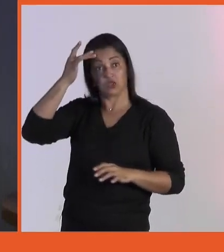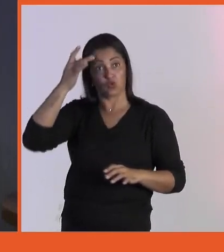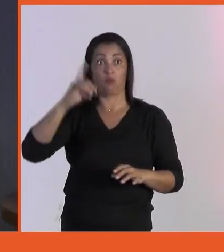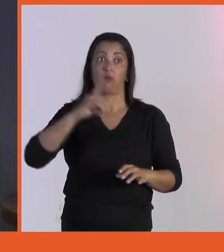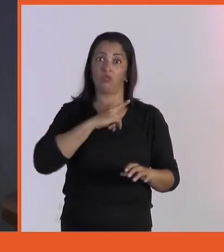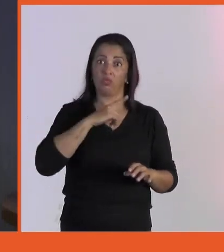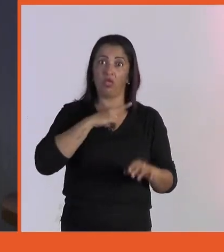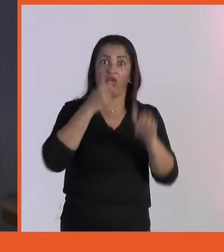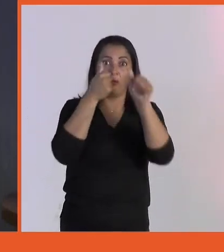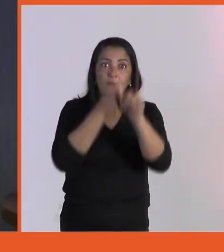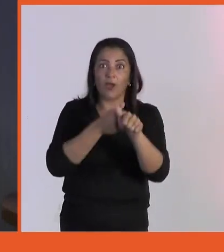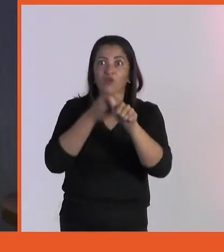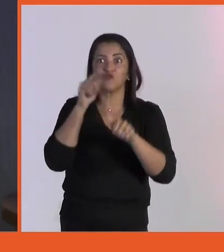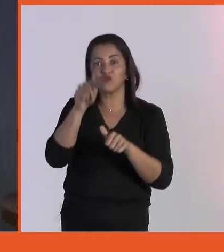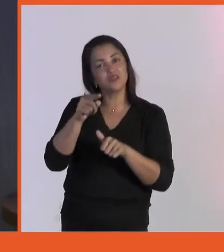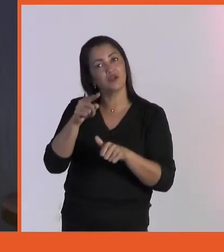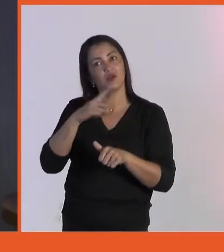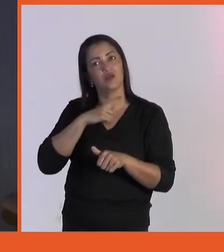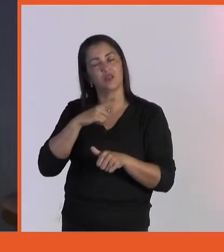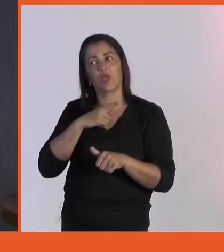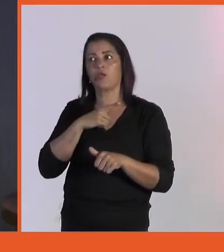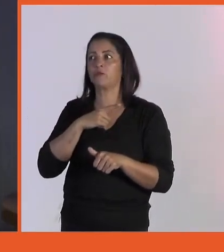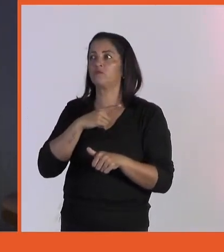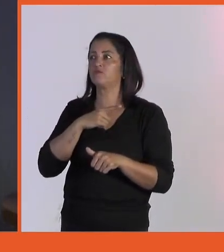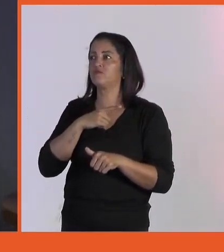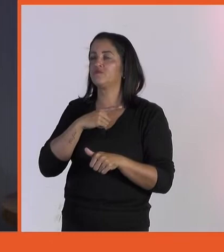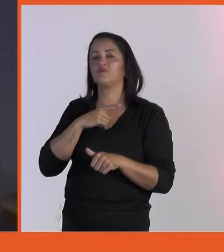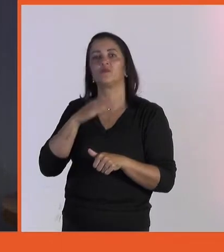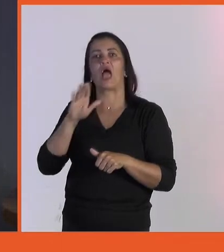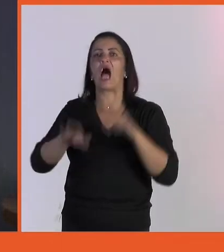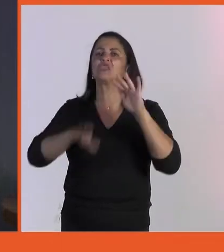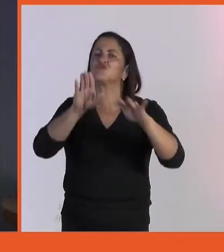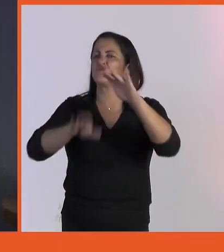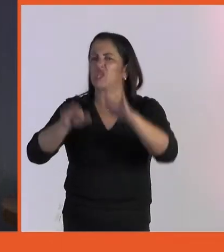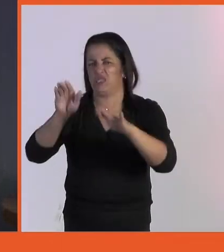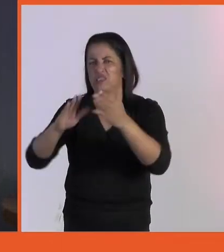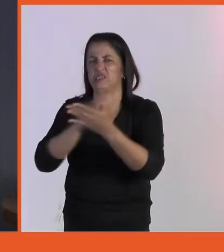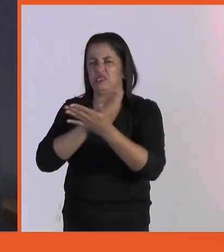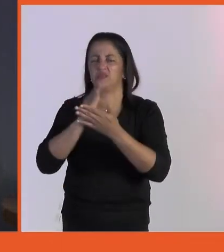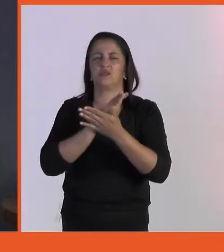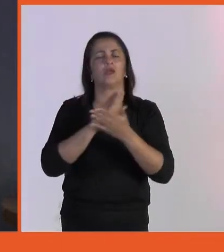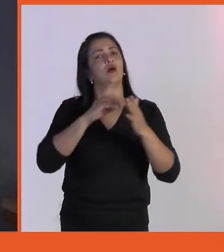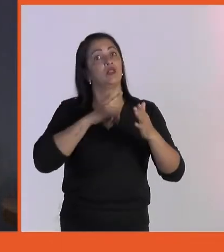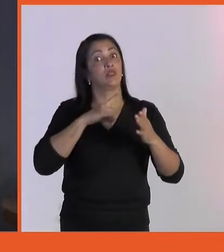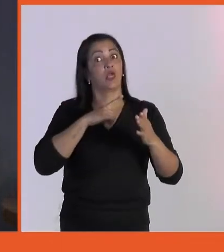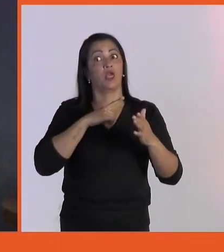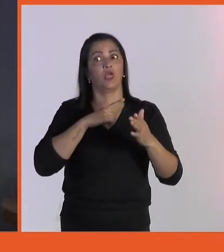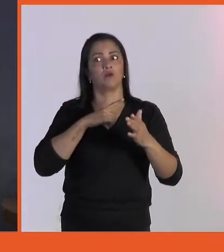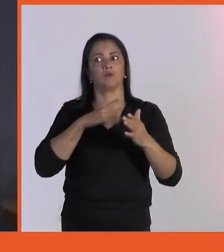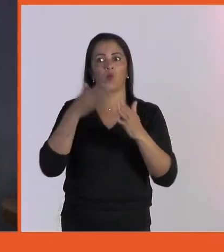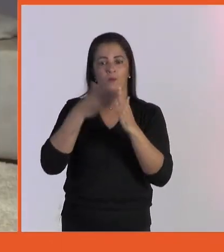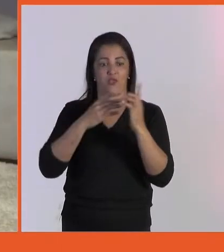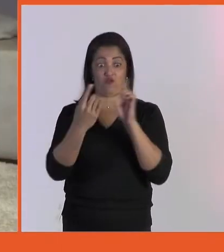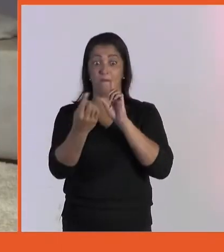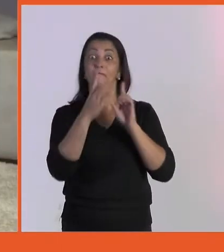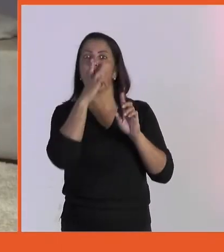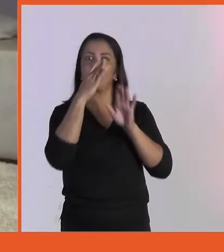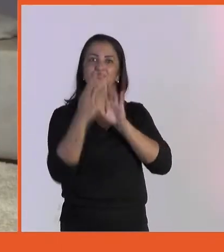sentem próximas de vocês a ponto, sei lá, desabafar e de muitas, sim, vezes ultrapassar alguns limites?